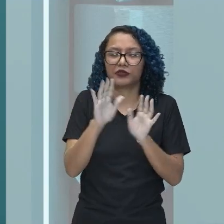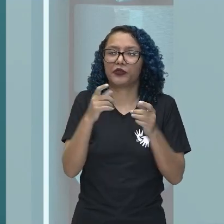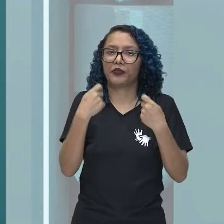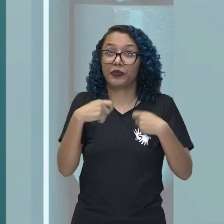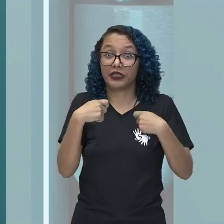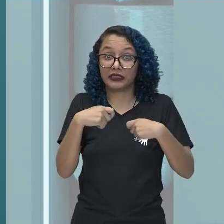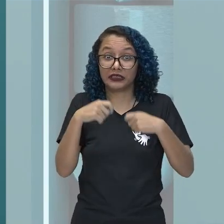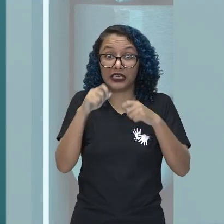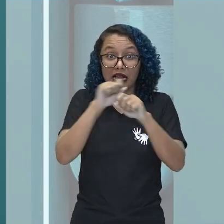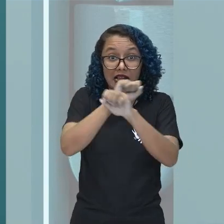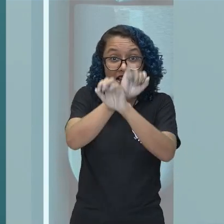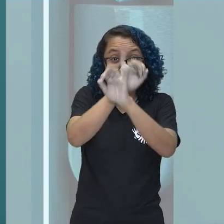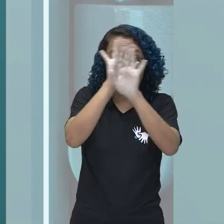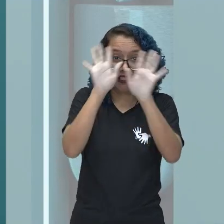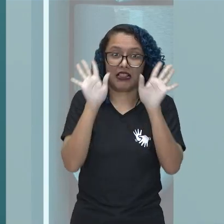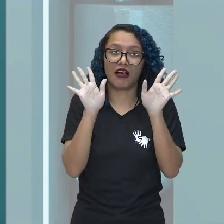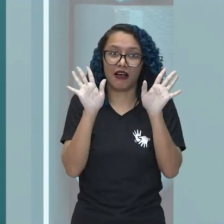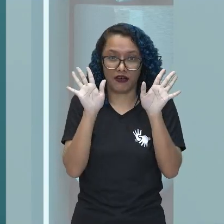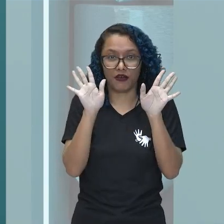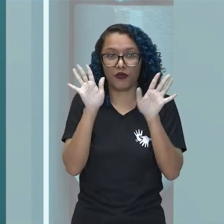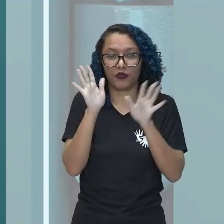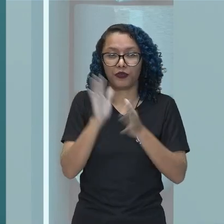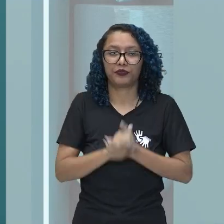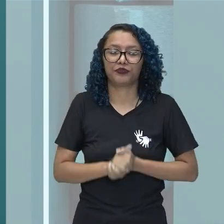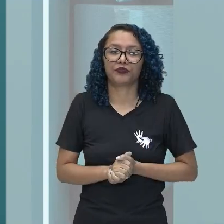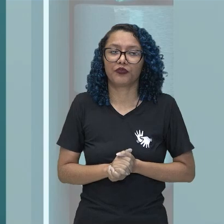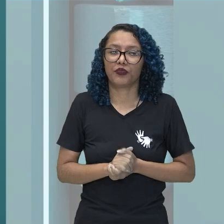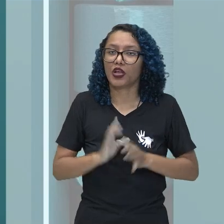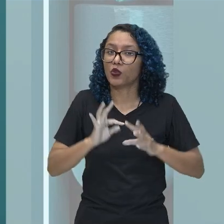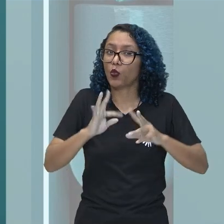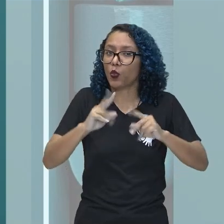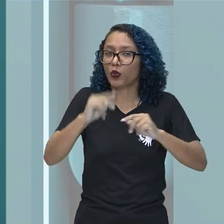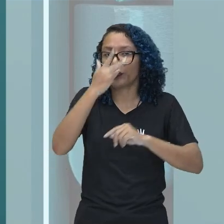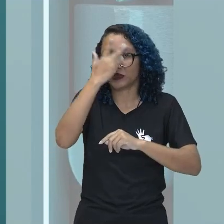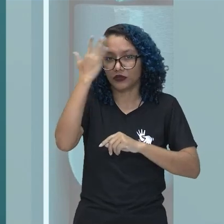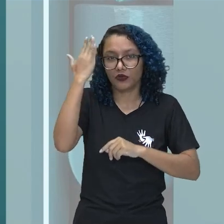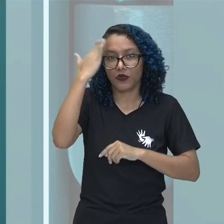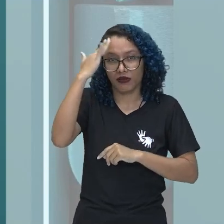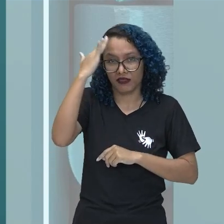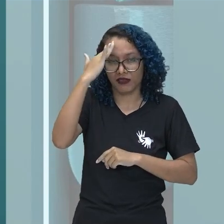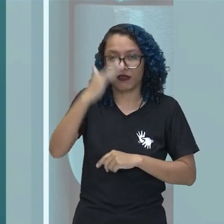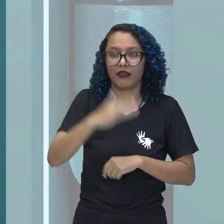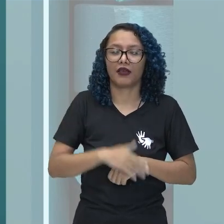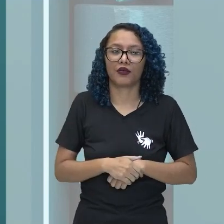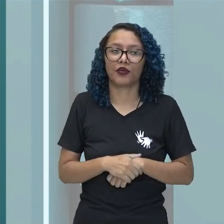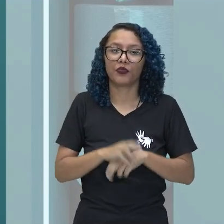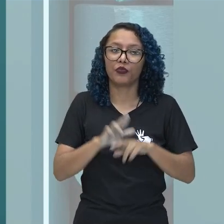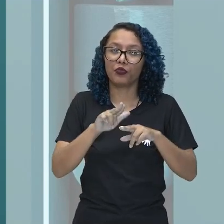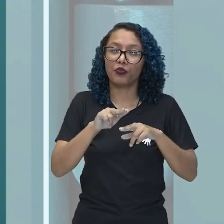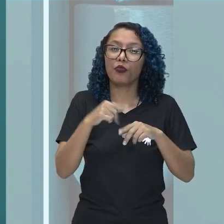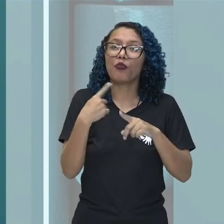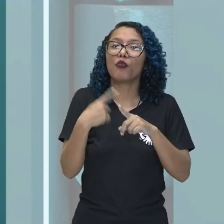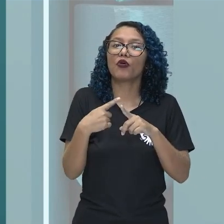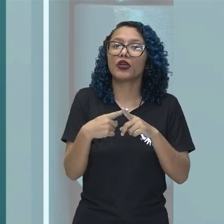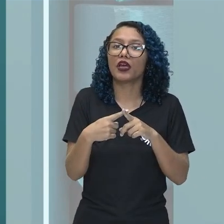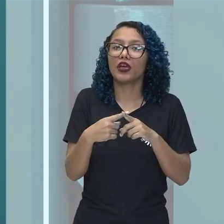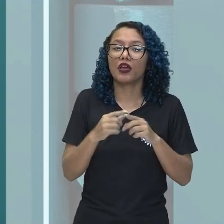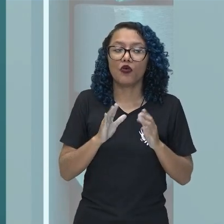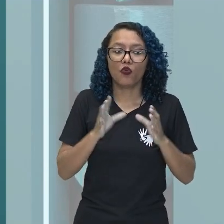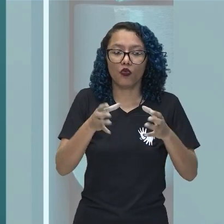objetiva, para que todos possam entender. Por isso, o público-alvo, né? O público-alvo são todos, é o público geral,